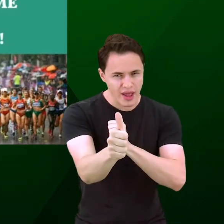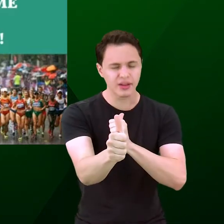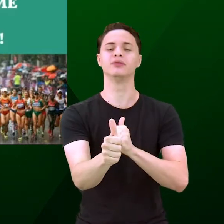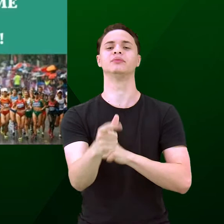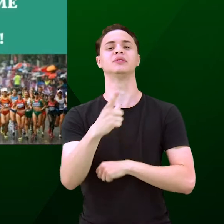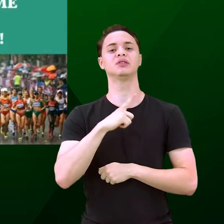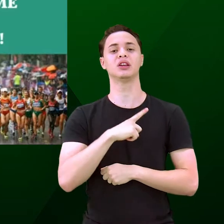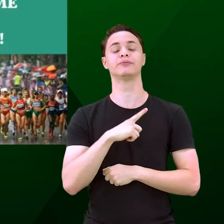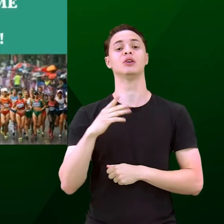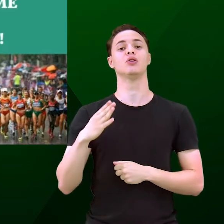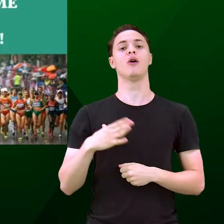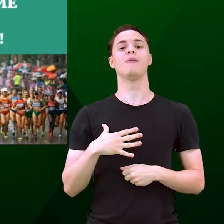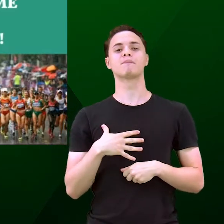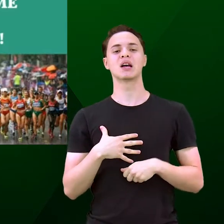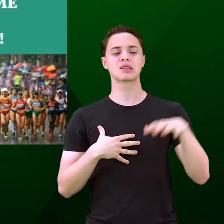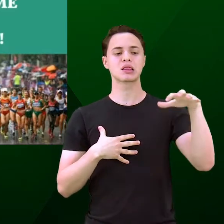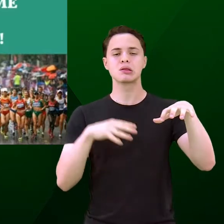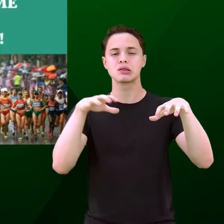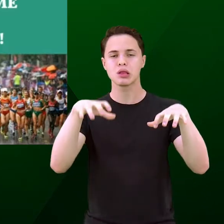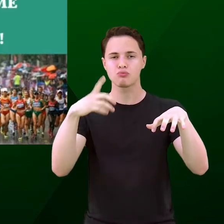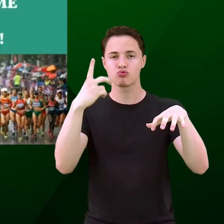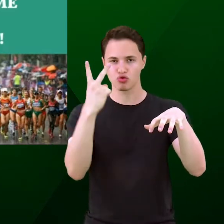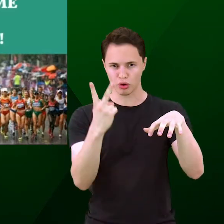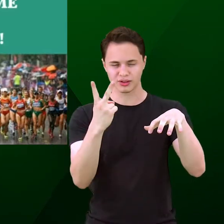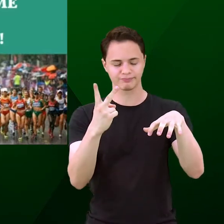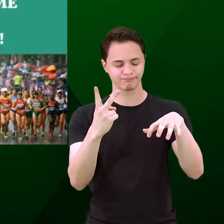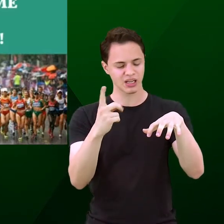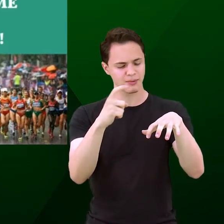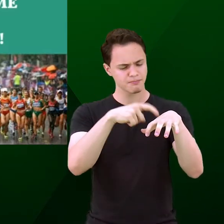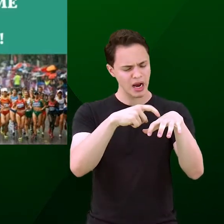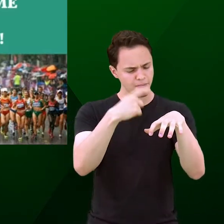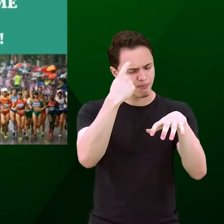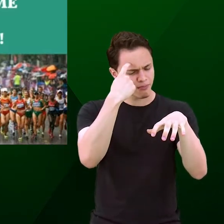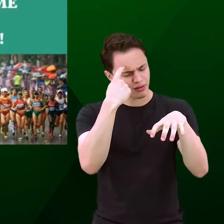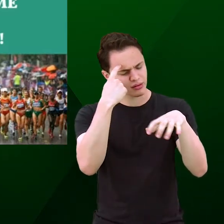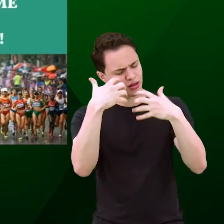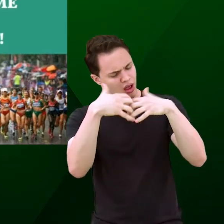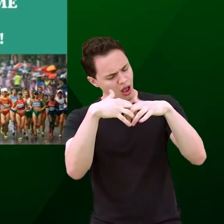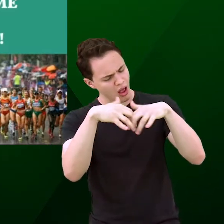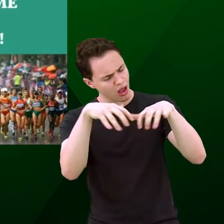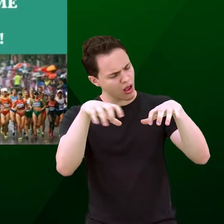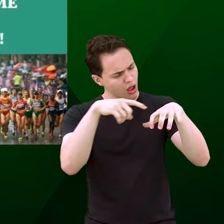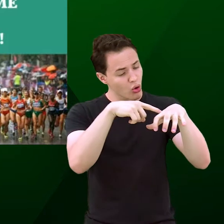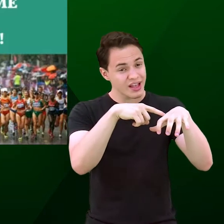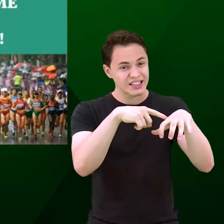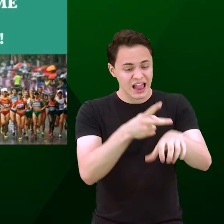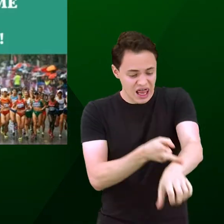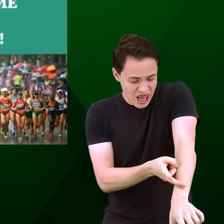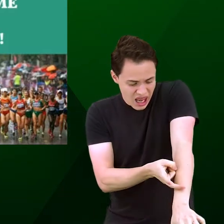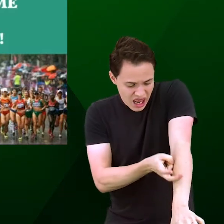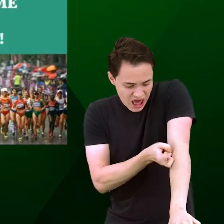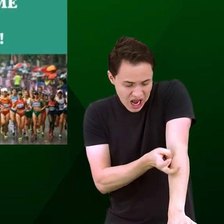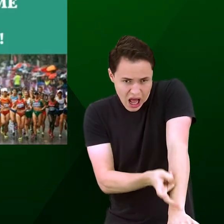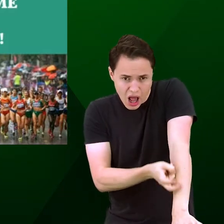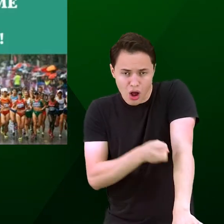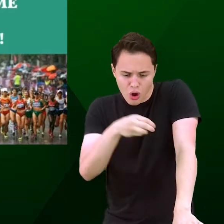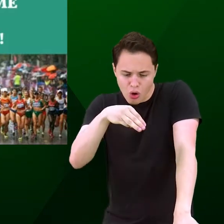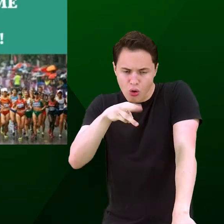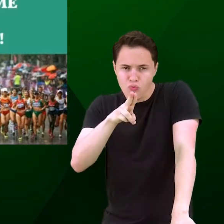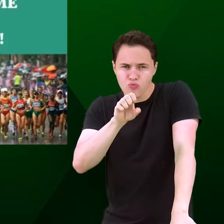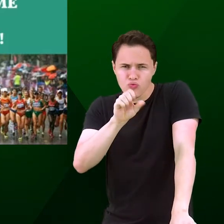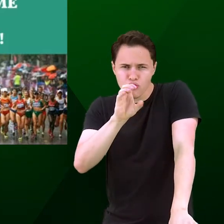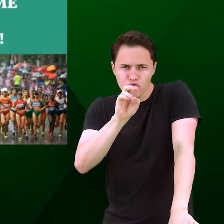corredor esteja realmente focado, dedicado e queira, né, avançar nesse aspecto da corrida,